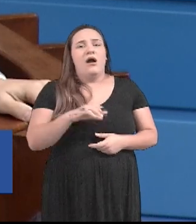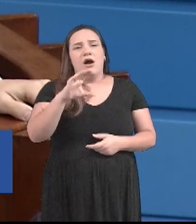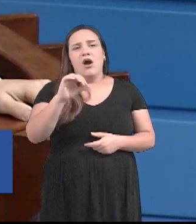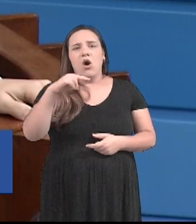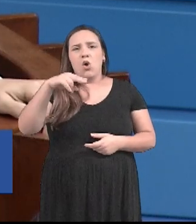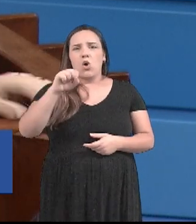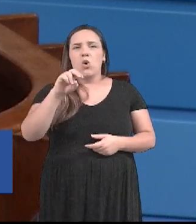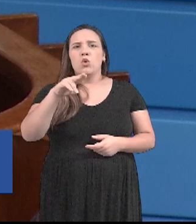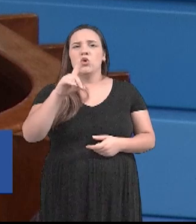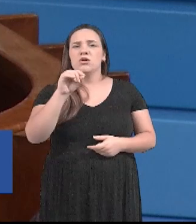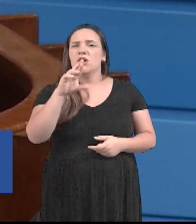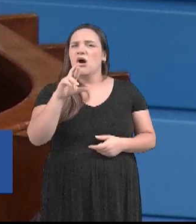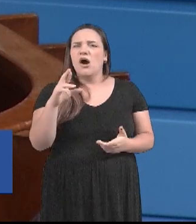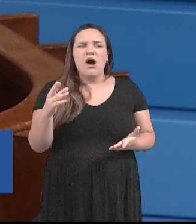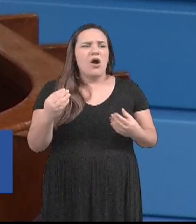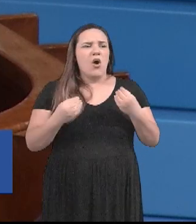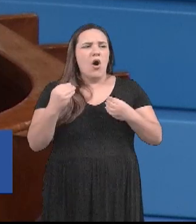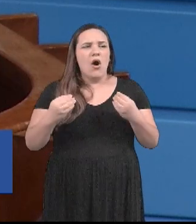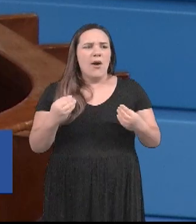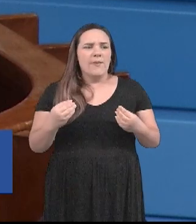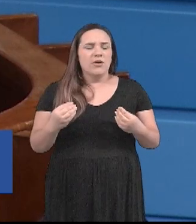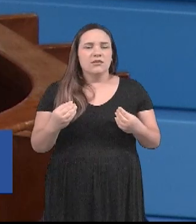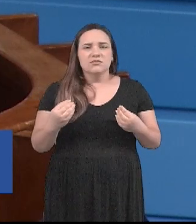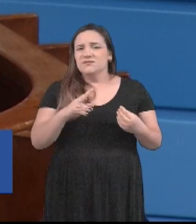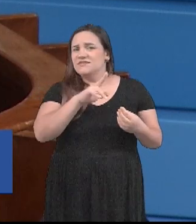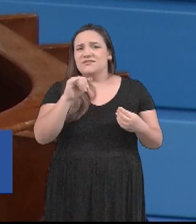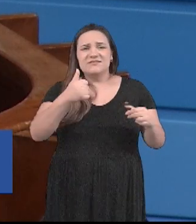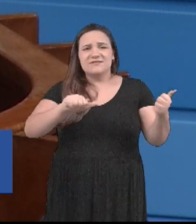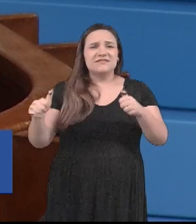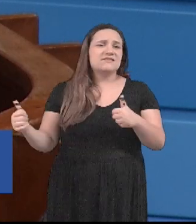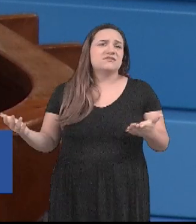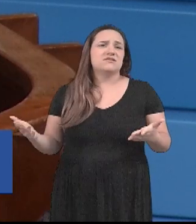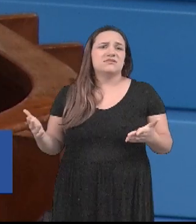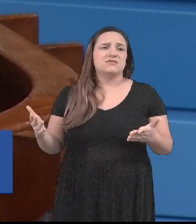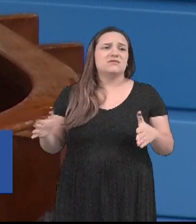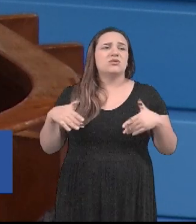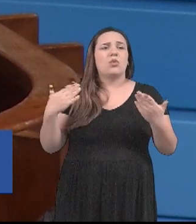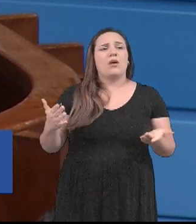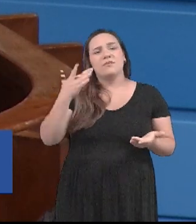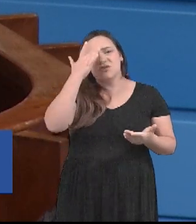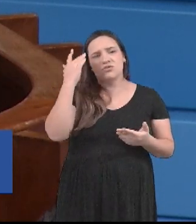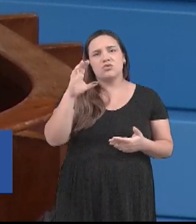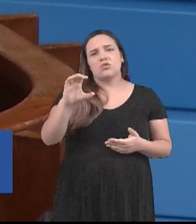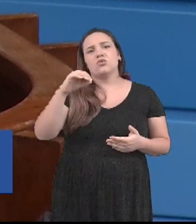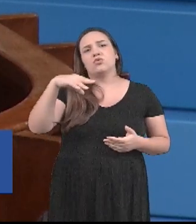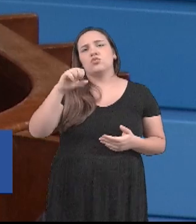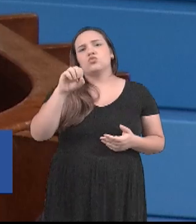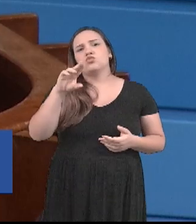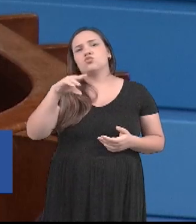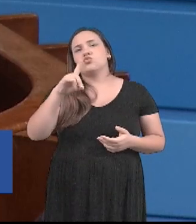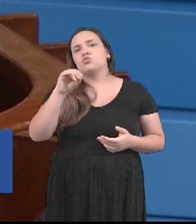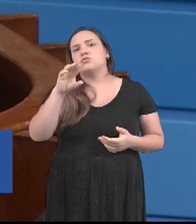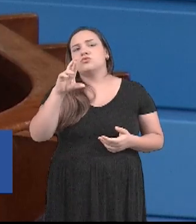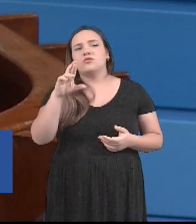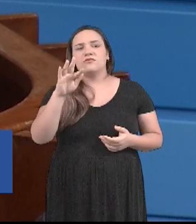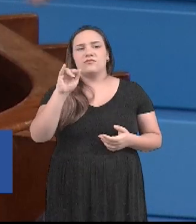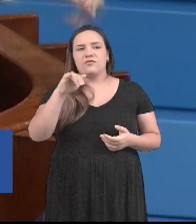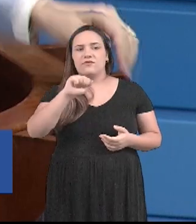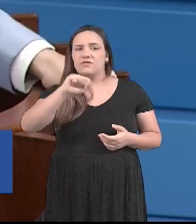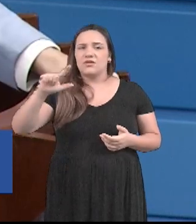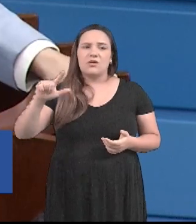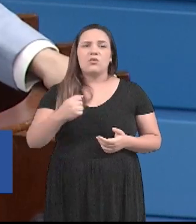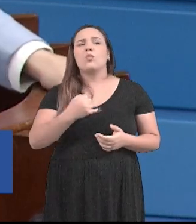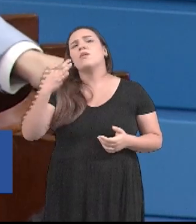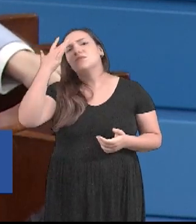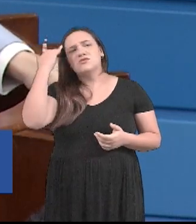consumidor final? Nem tem como apurar quem é o consumidor final. Quantas vezes as pessoas vão nos